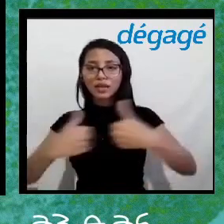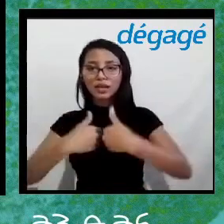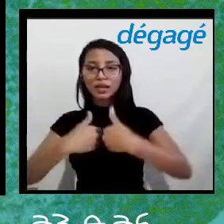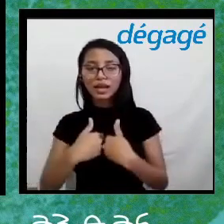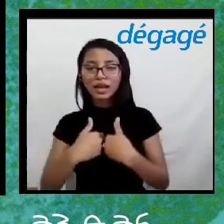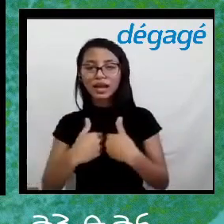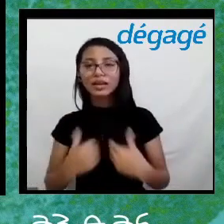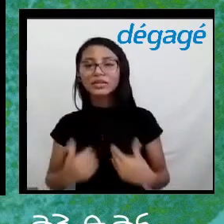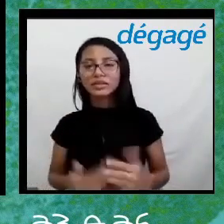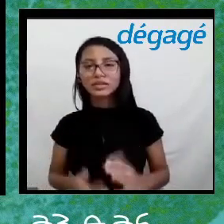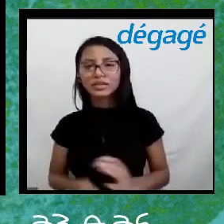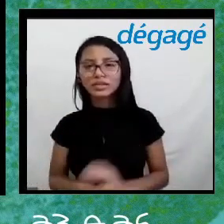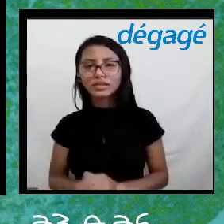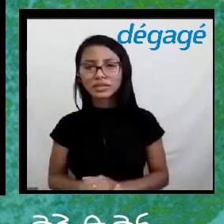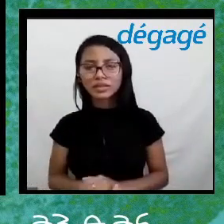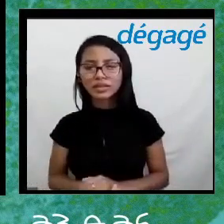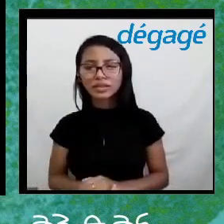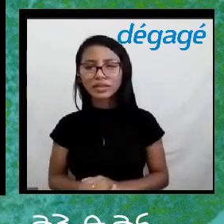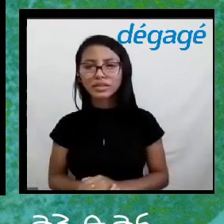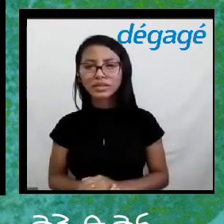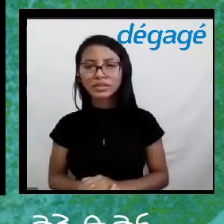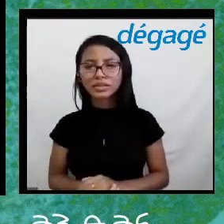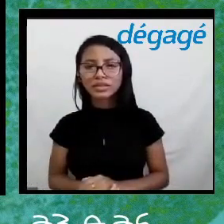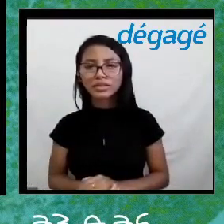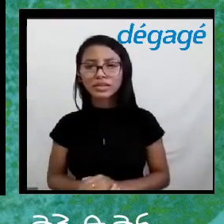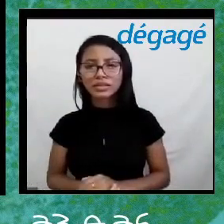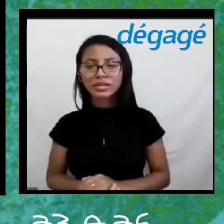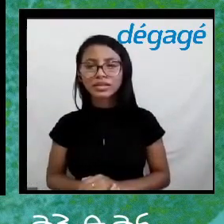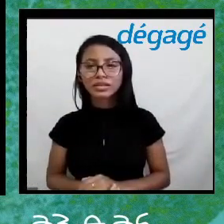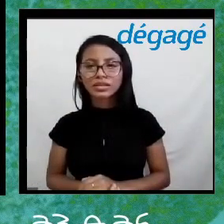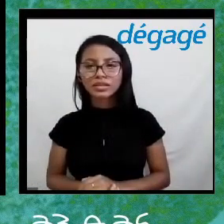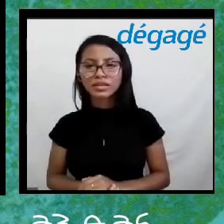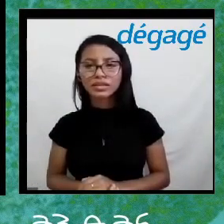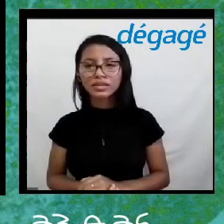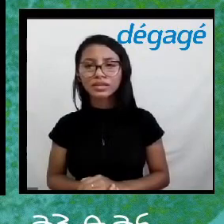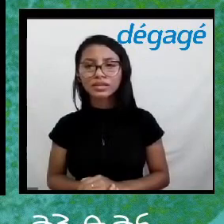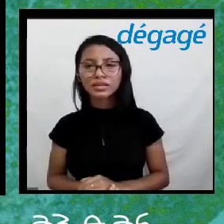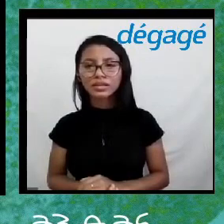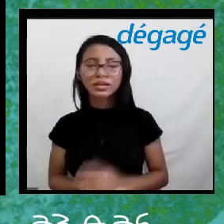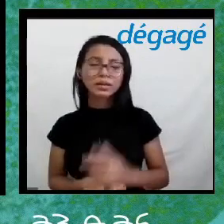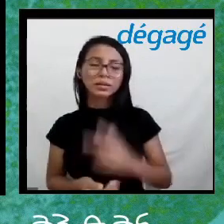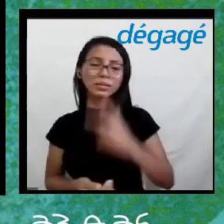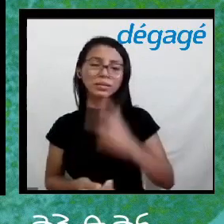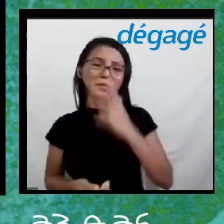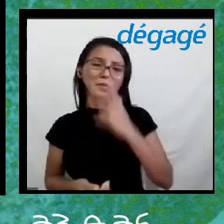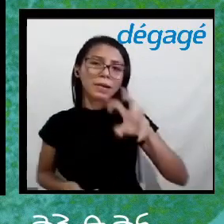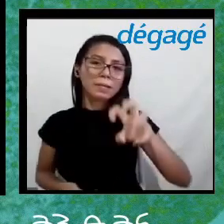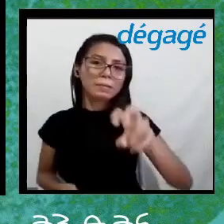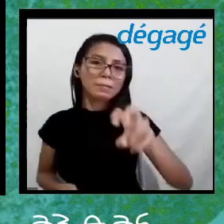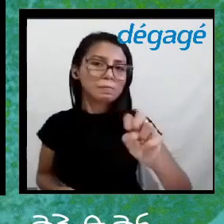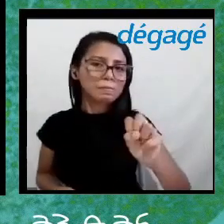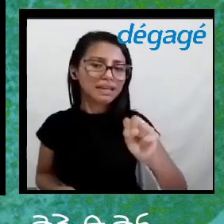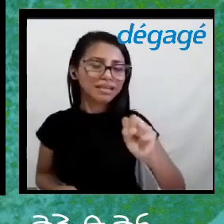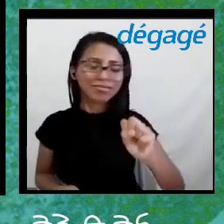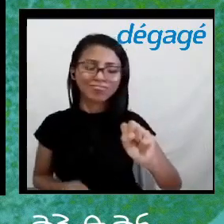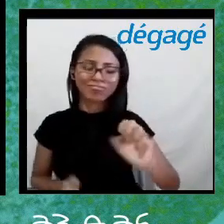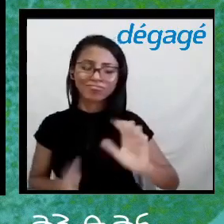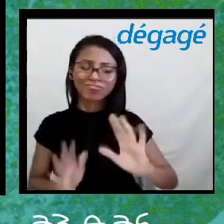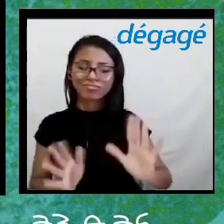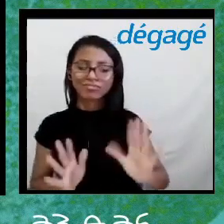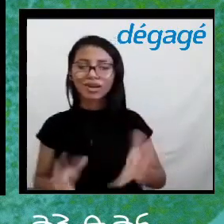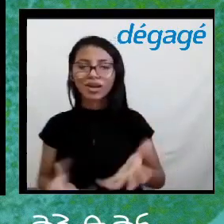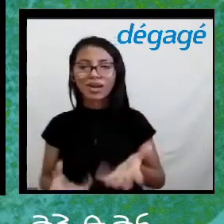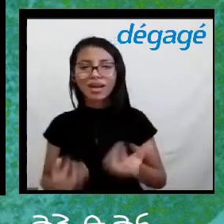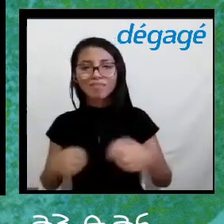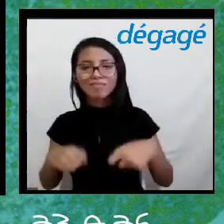perceber, muito forte. E eu sou muito não verbal, de verdade. A gente está ali com o violão e a